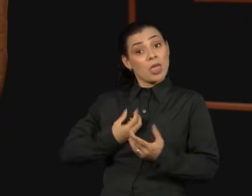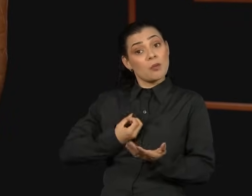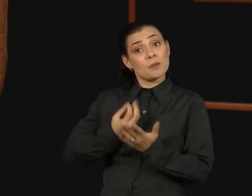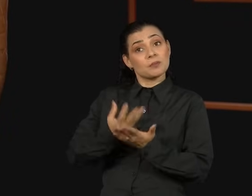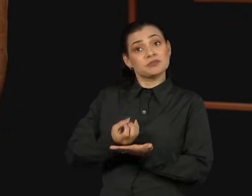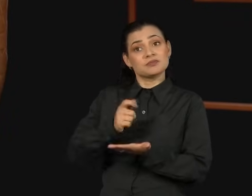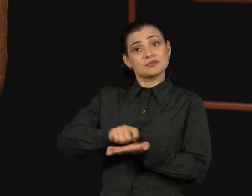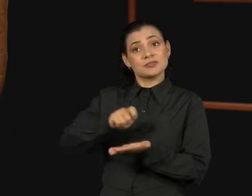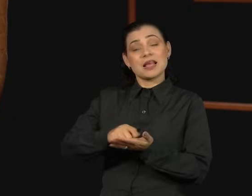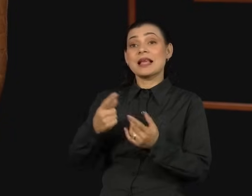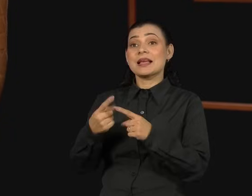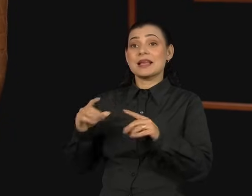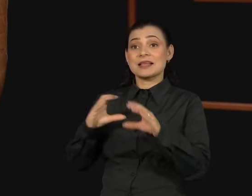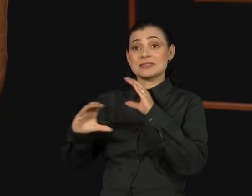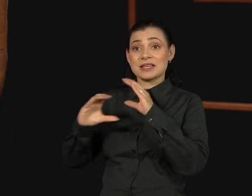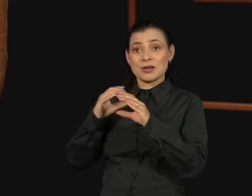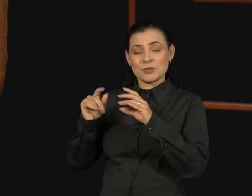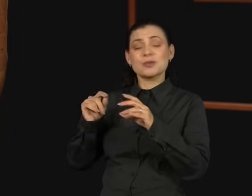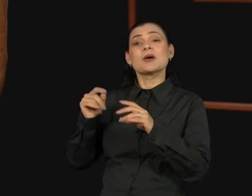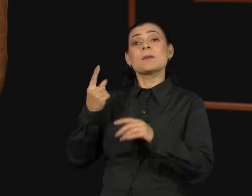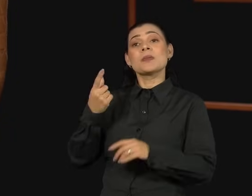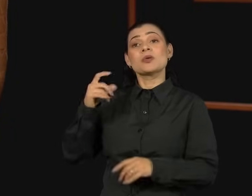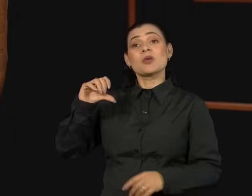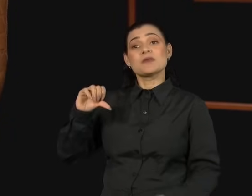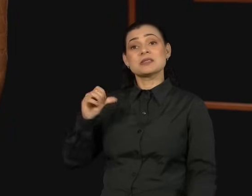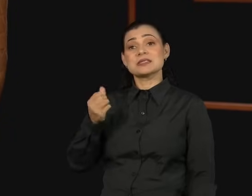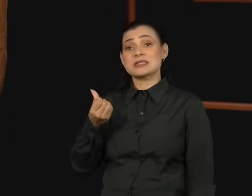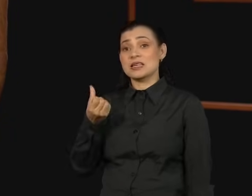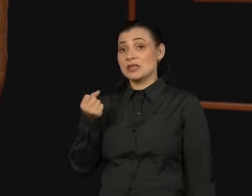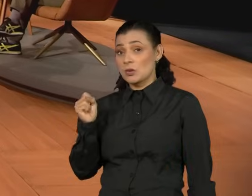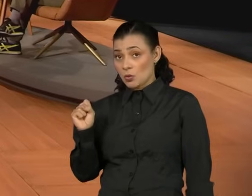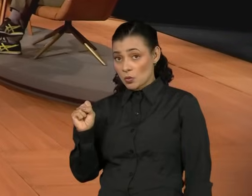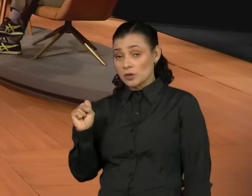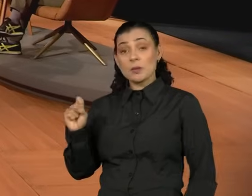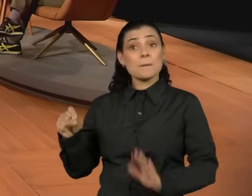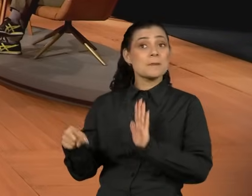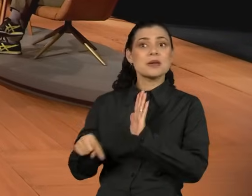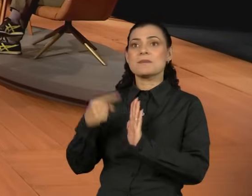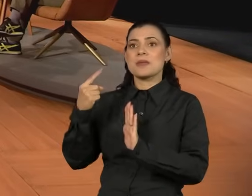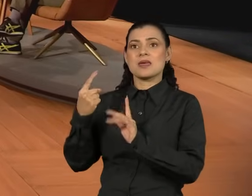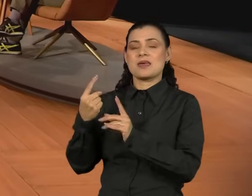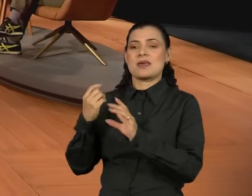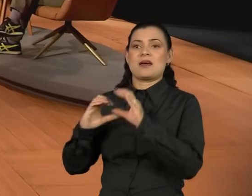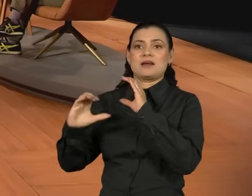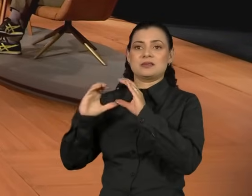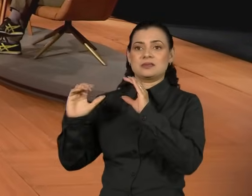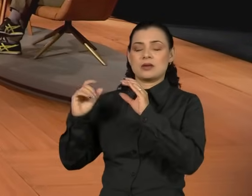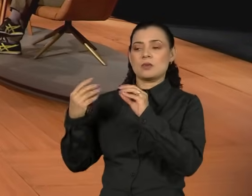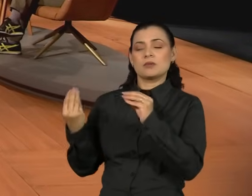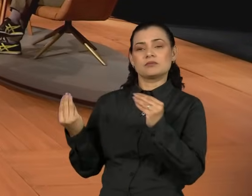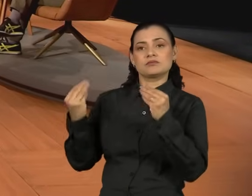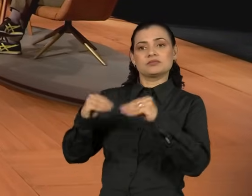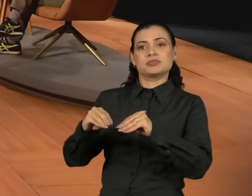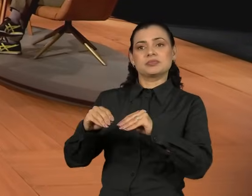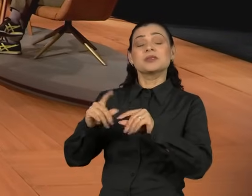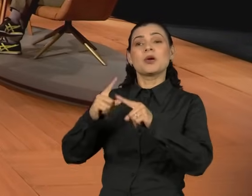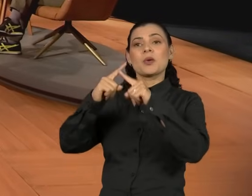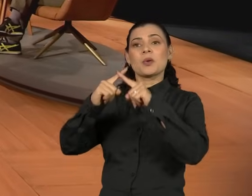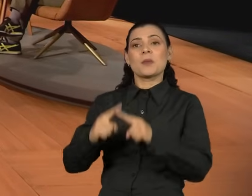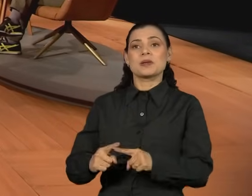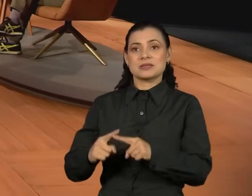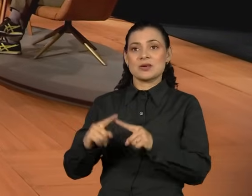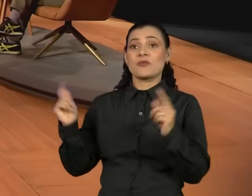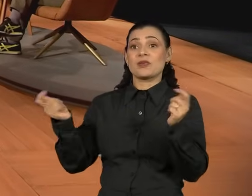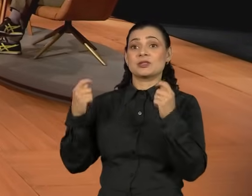nessa altura, em 1968, fiz uma primeira canção e pus no Festival Universitário da